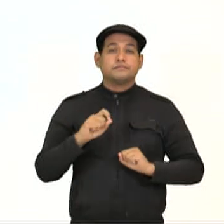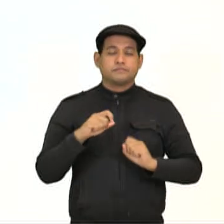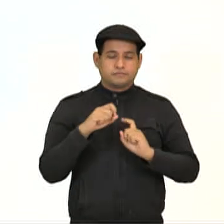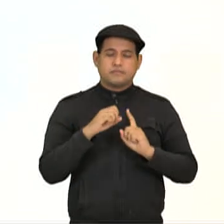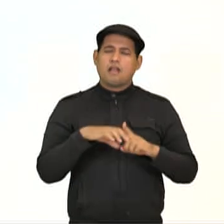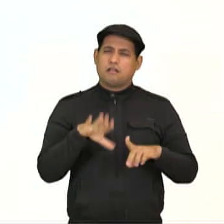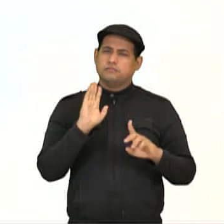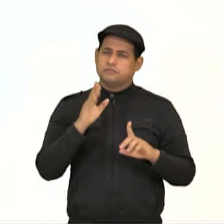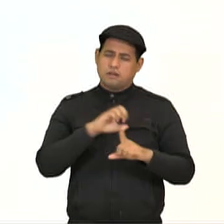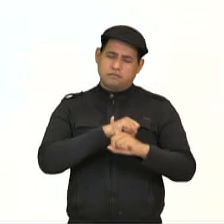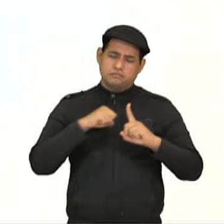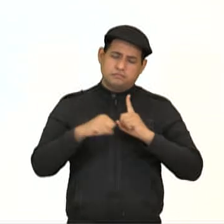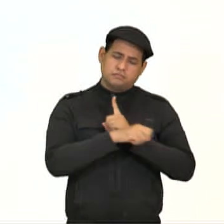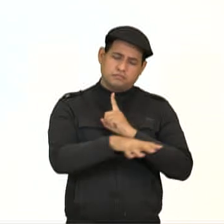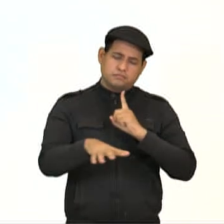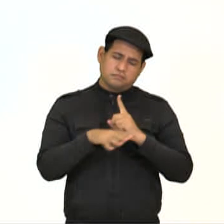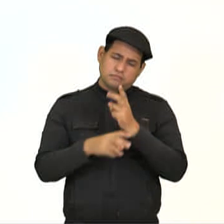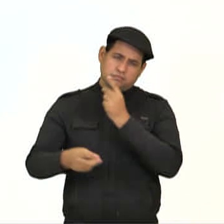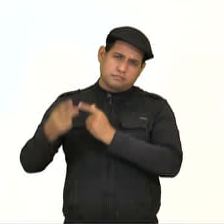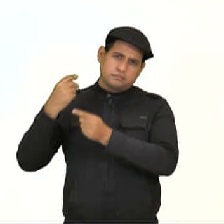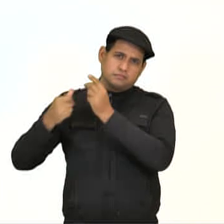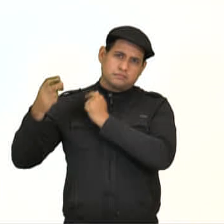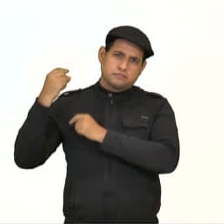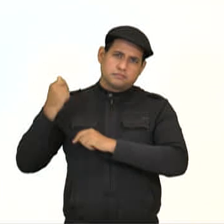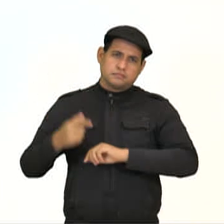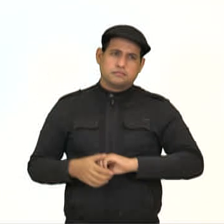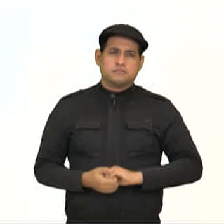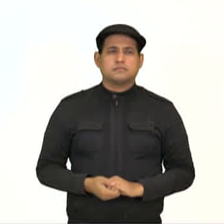sociedade desde os primórdios.